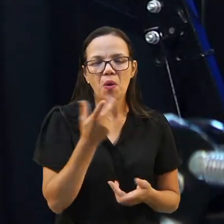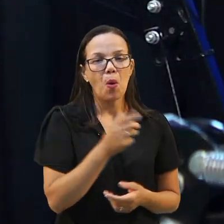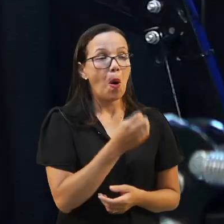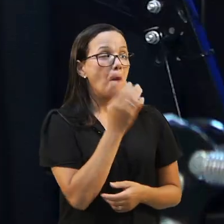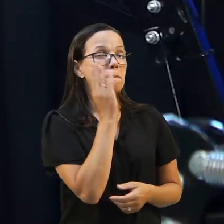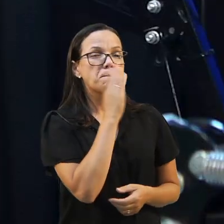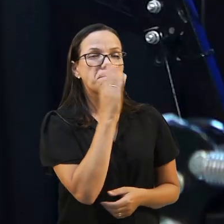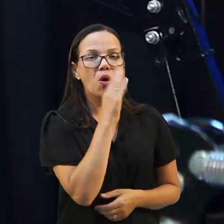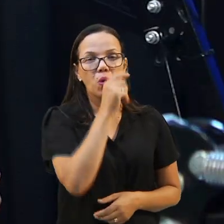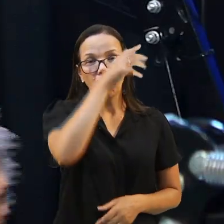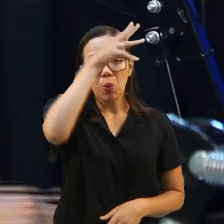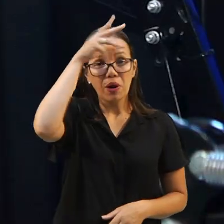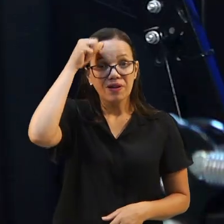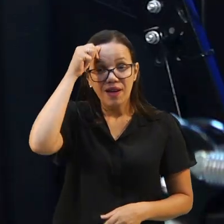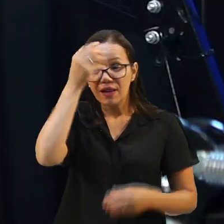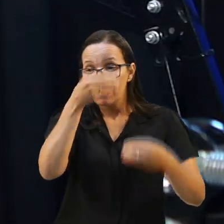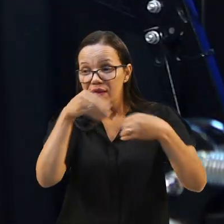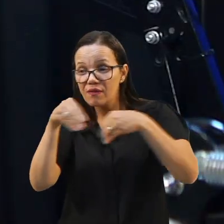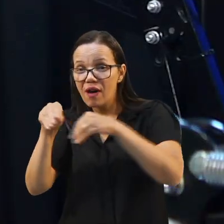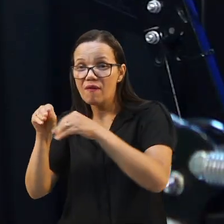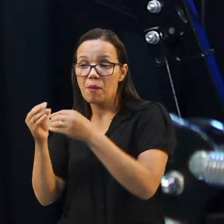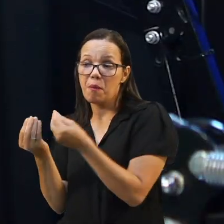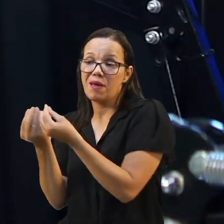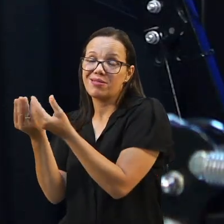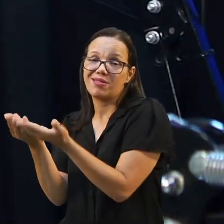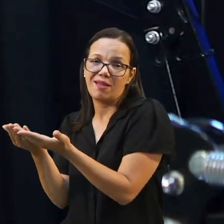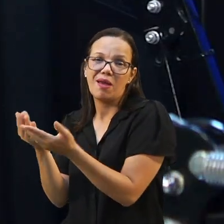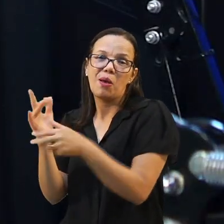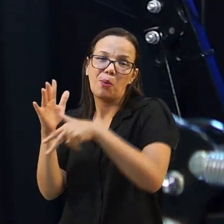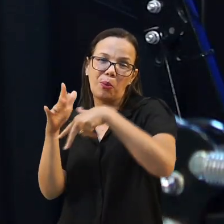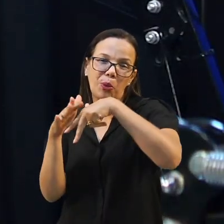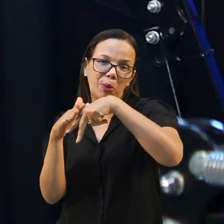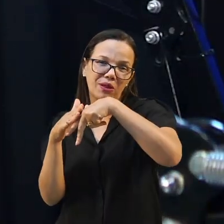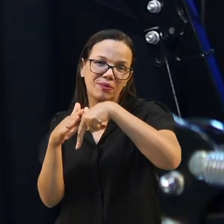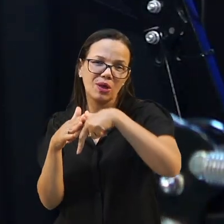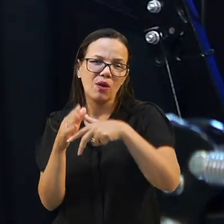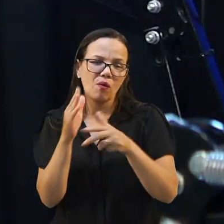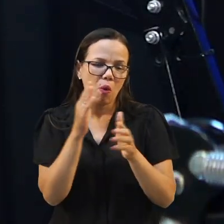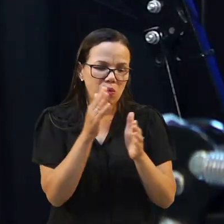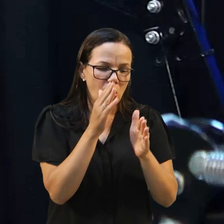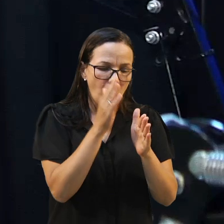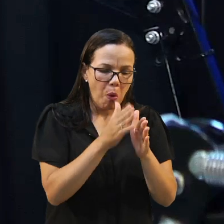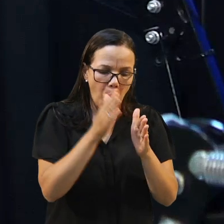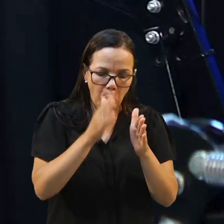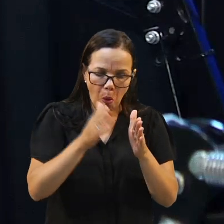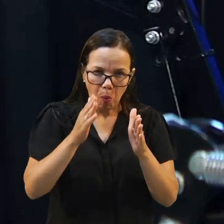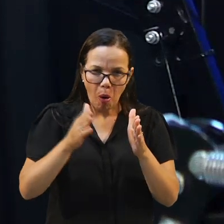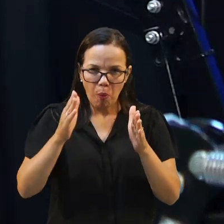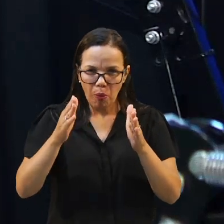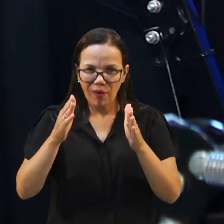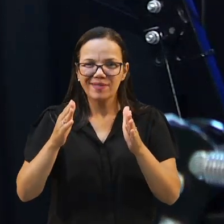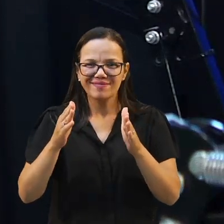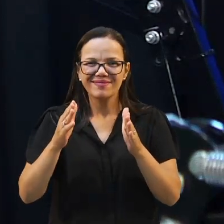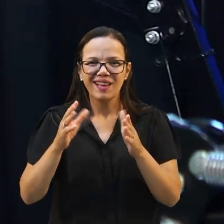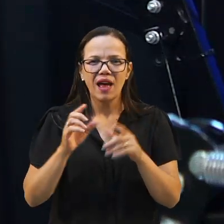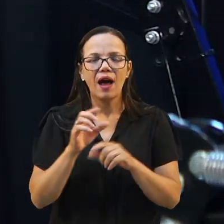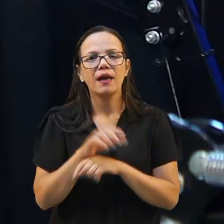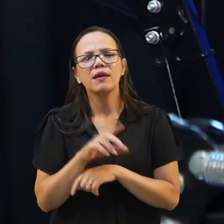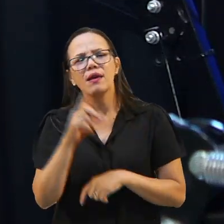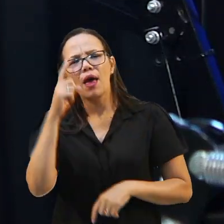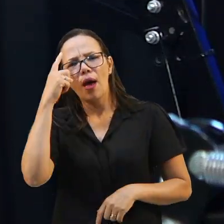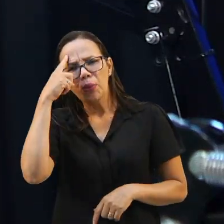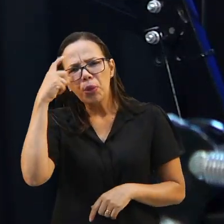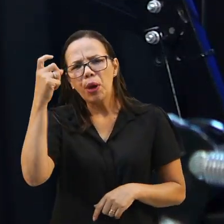para acolher aqueles pacientes. Isso foi durante um tempo, mas foi aglutinando, a ideia era